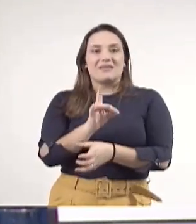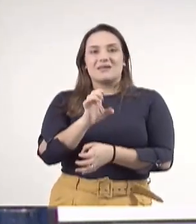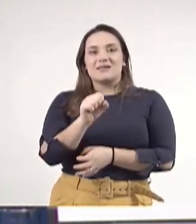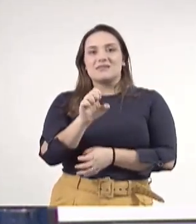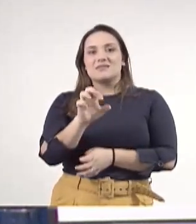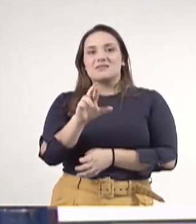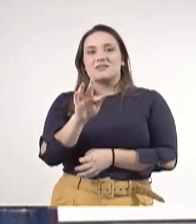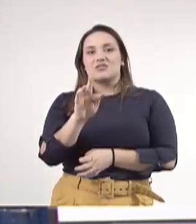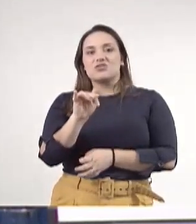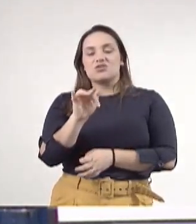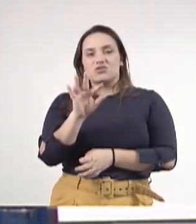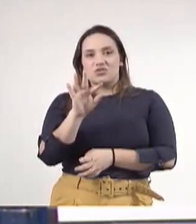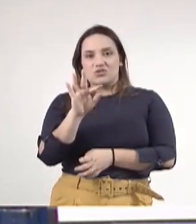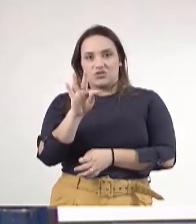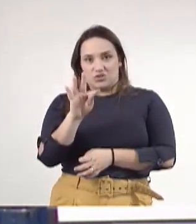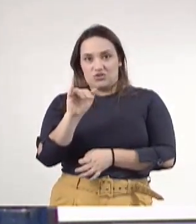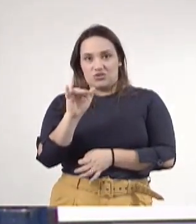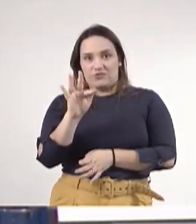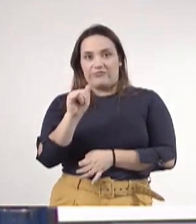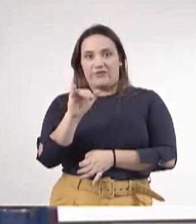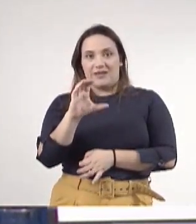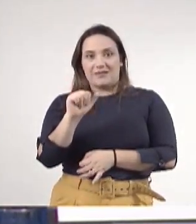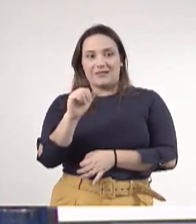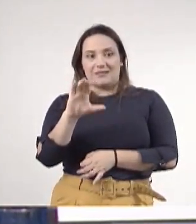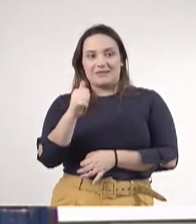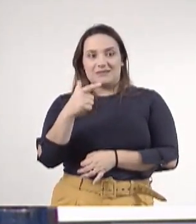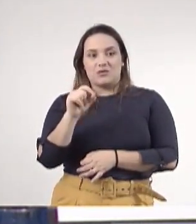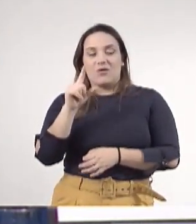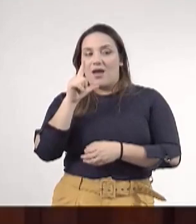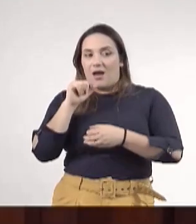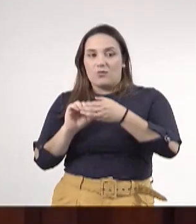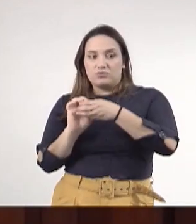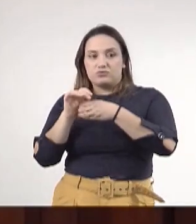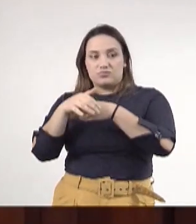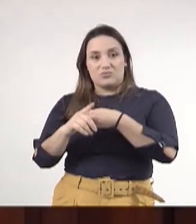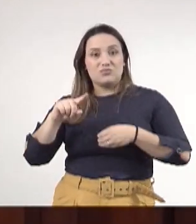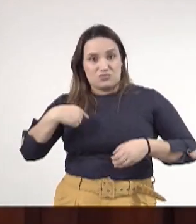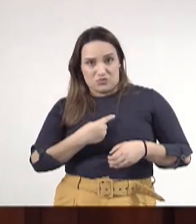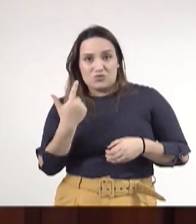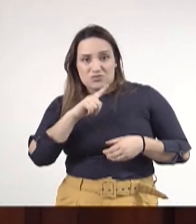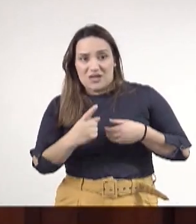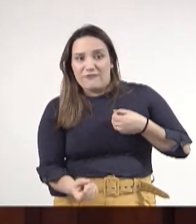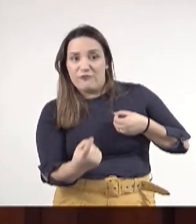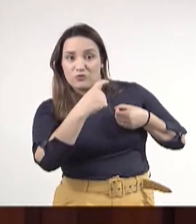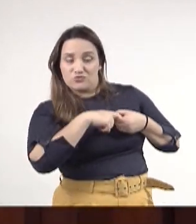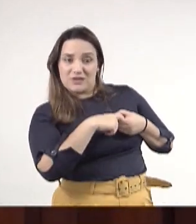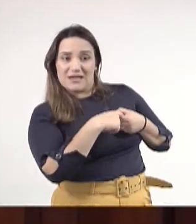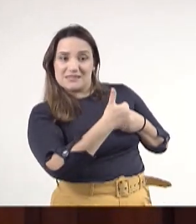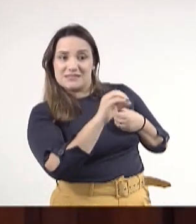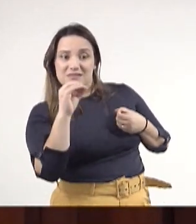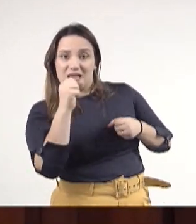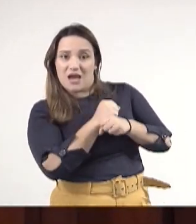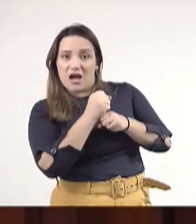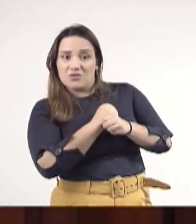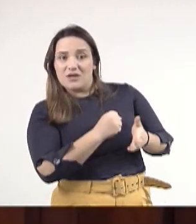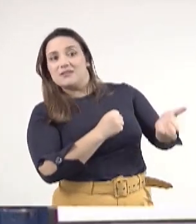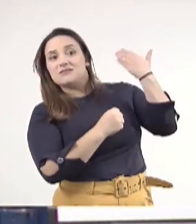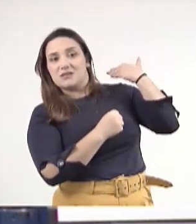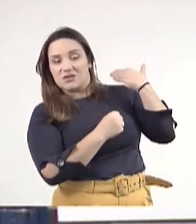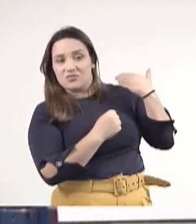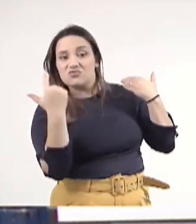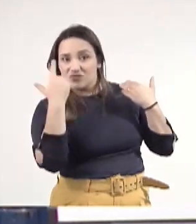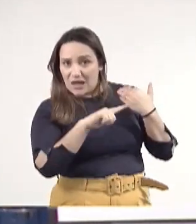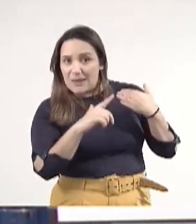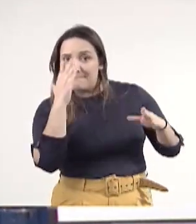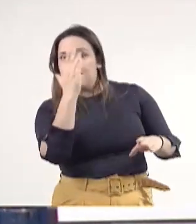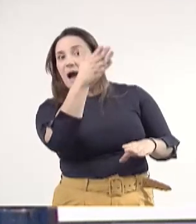as matas ciliares, as nossas nascentes, nós não vamos conseguir voltar à história 100 anos atrás e impedir que alguém